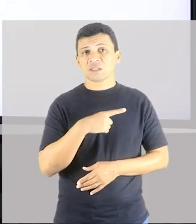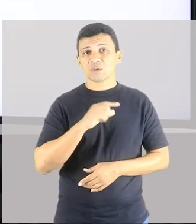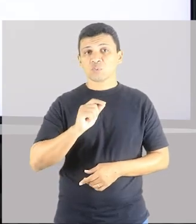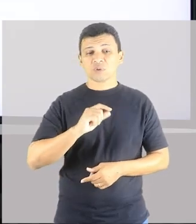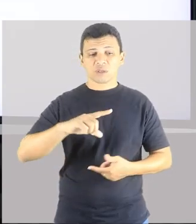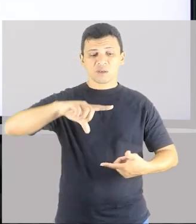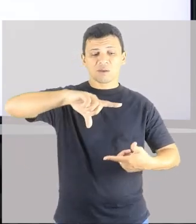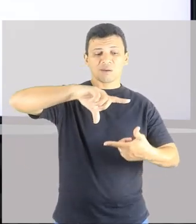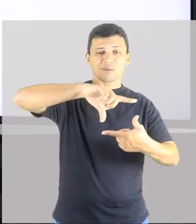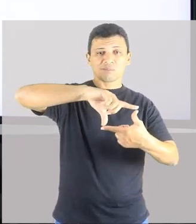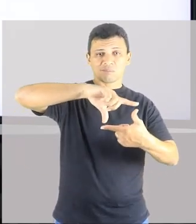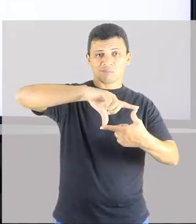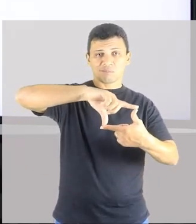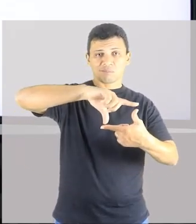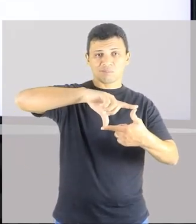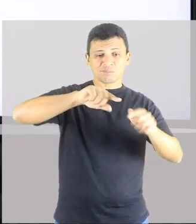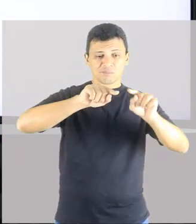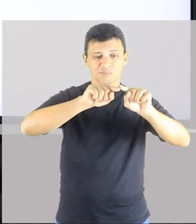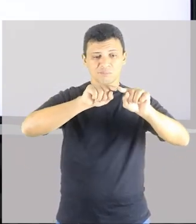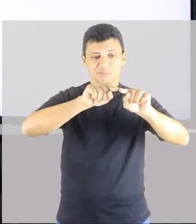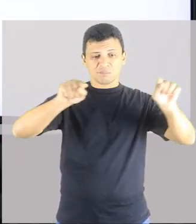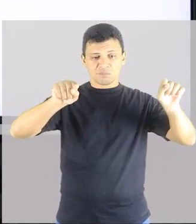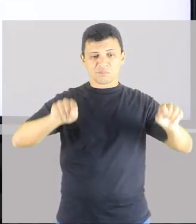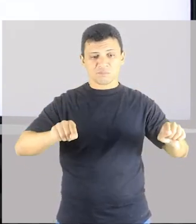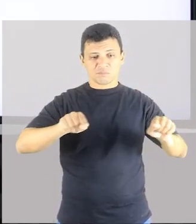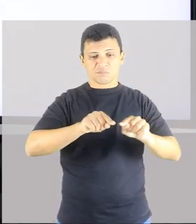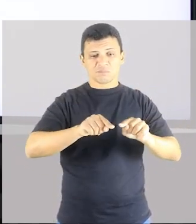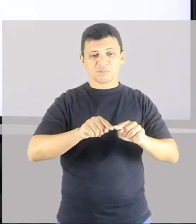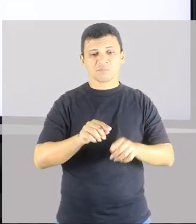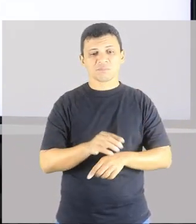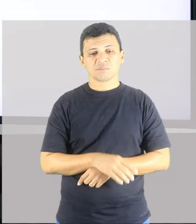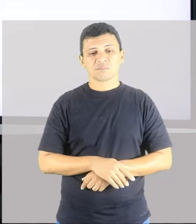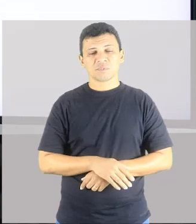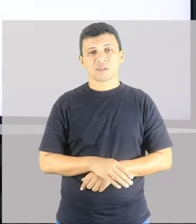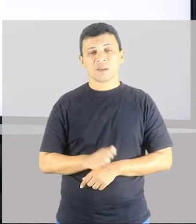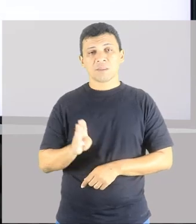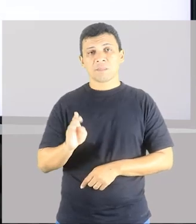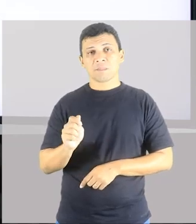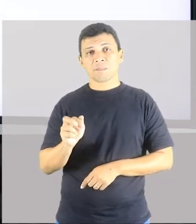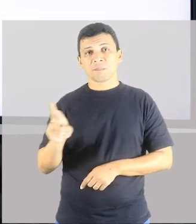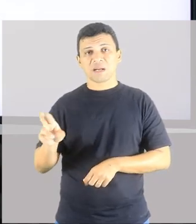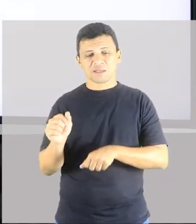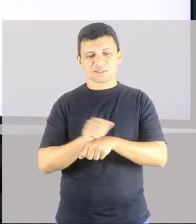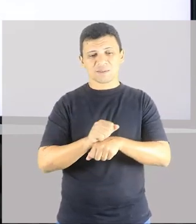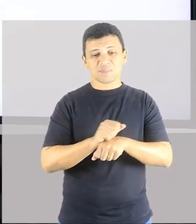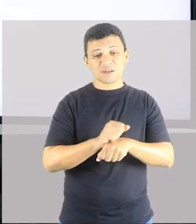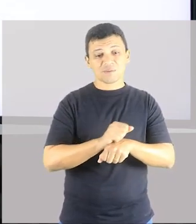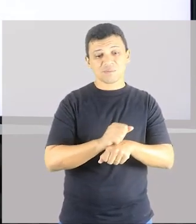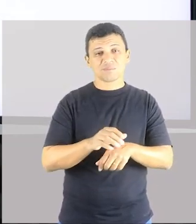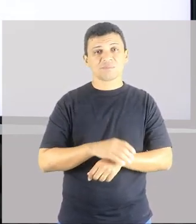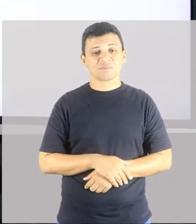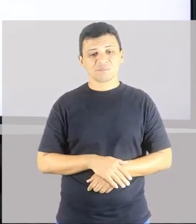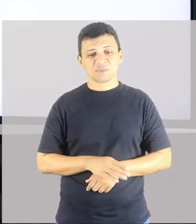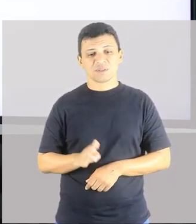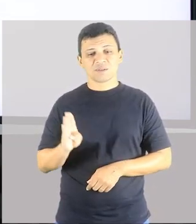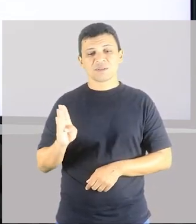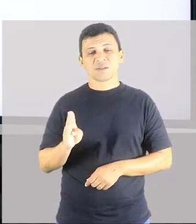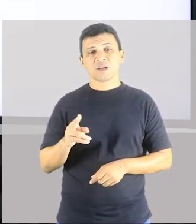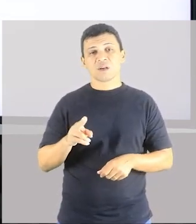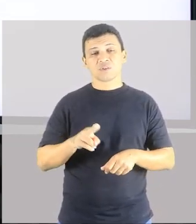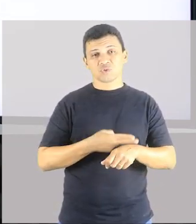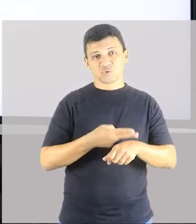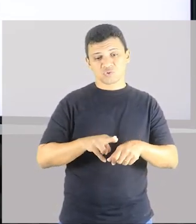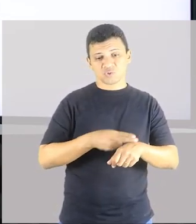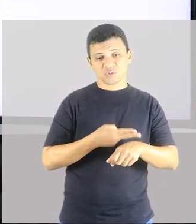retangular. Então, por exemplo, eu posso falar a bar of soap, uma barra de sabão. Eu posso falar a chocolate bar,